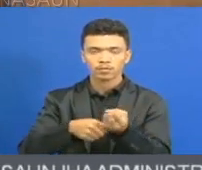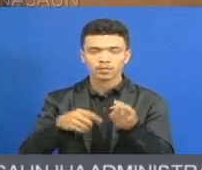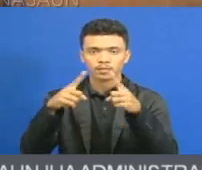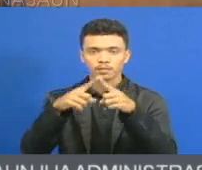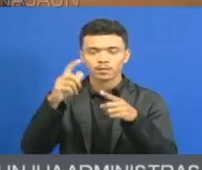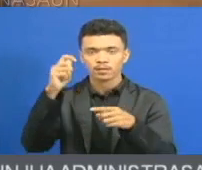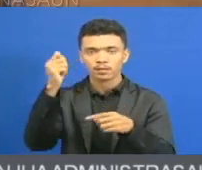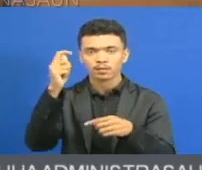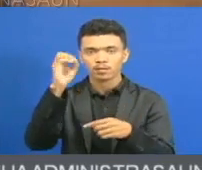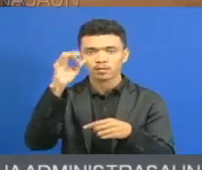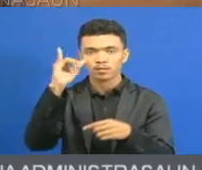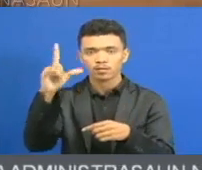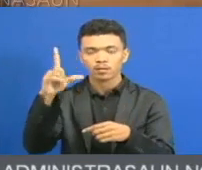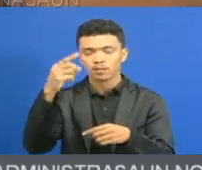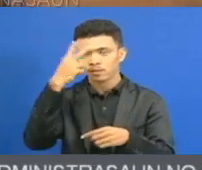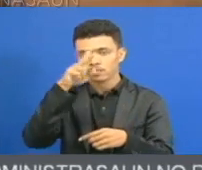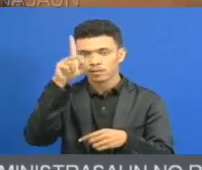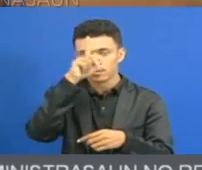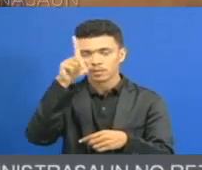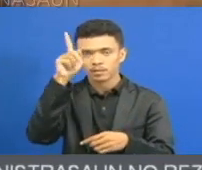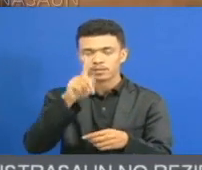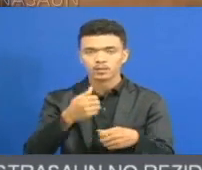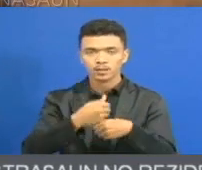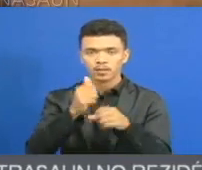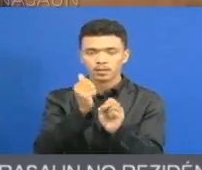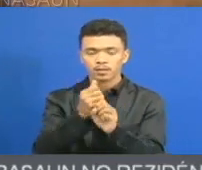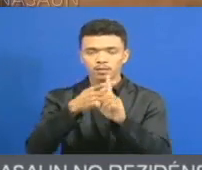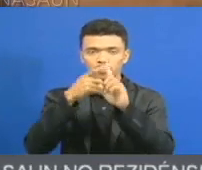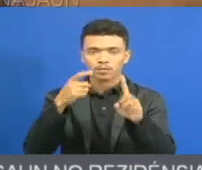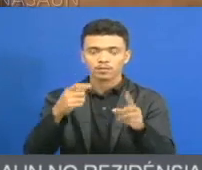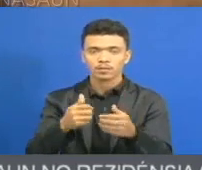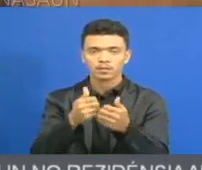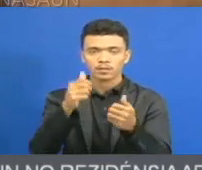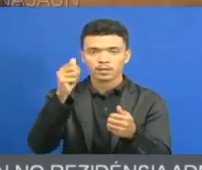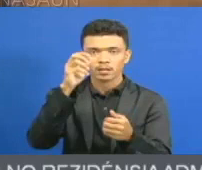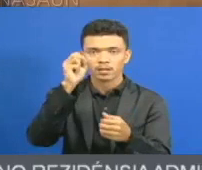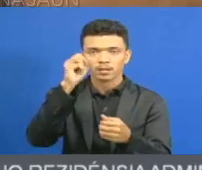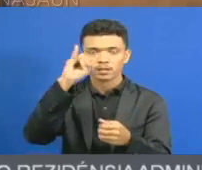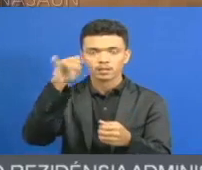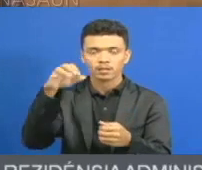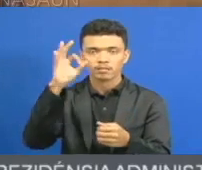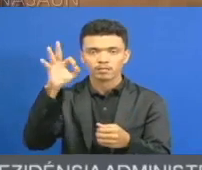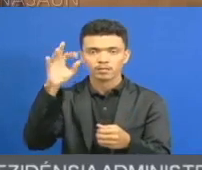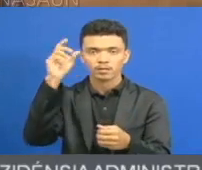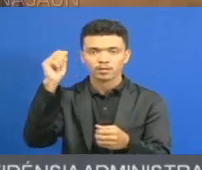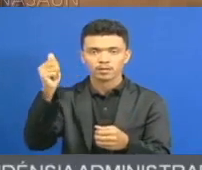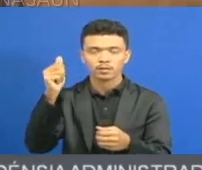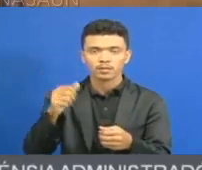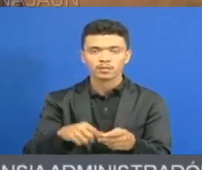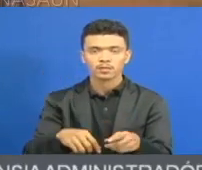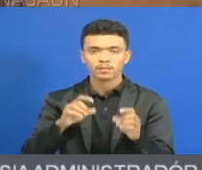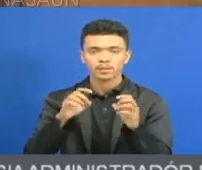tolnia survey ba dalowalunia. Survei ini halau husi Asia Fundasaun Asia, nabe mak embasar Australia